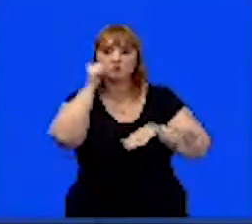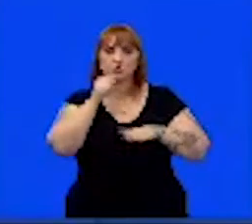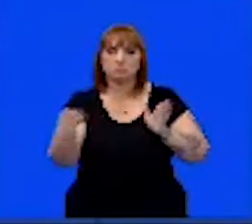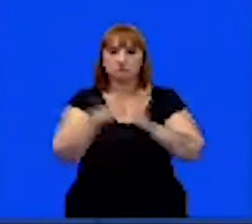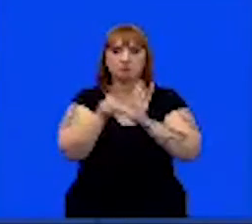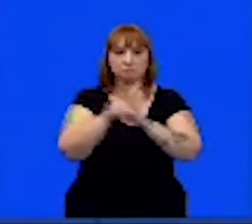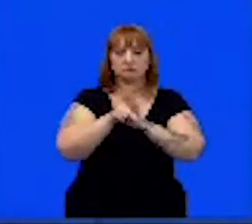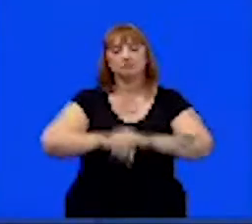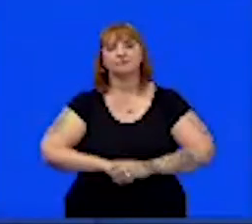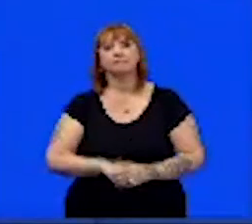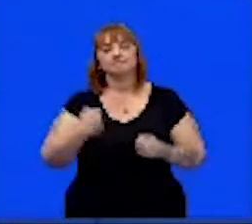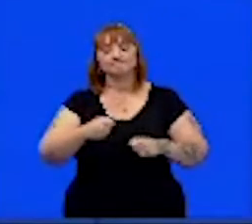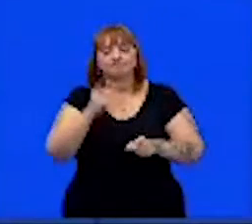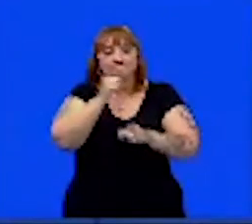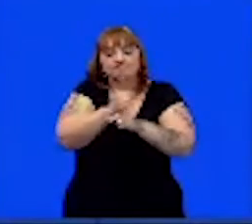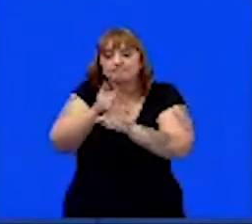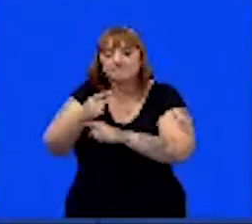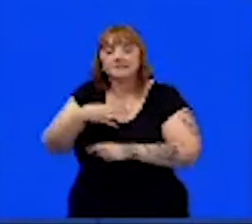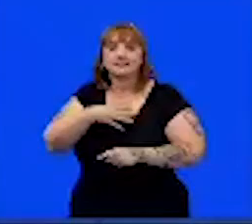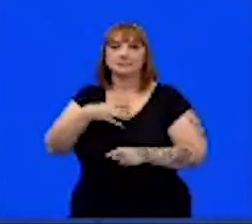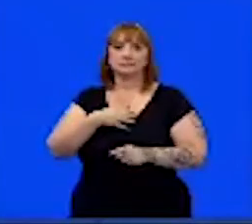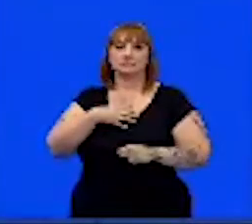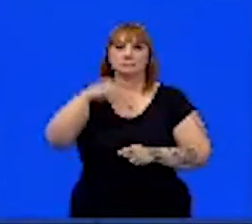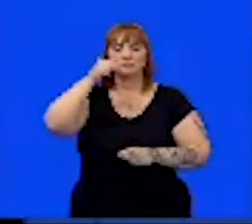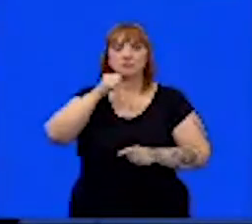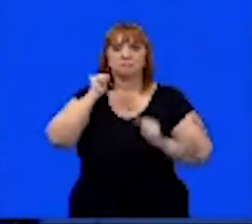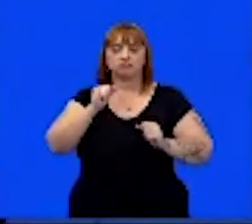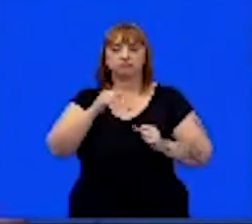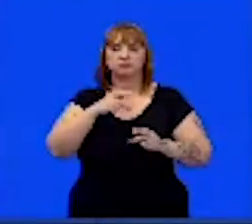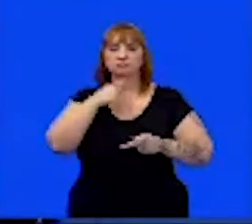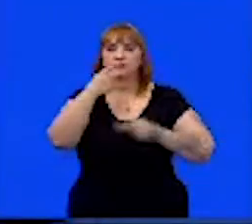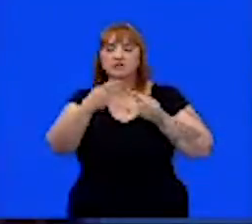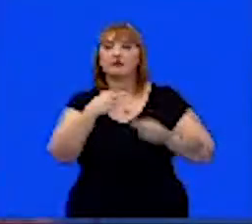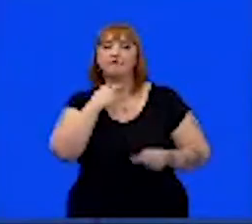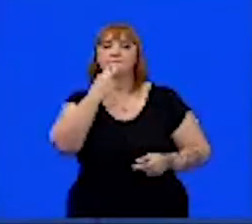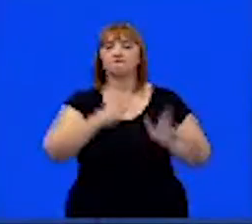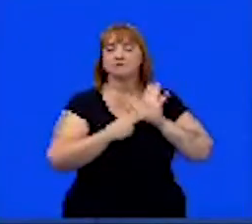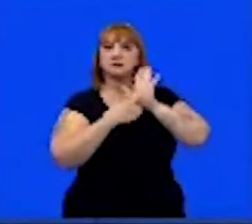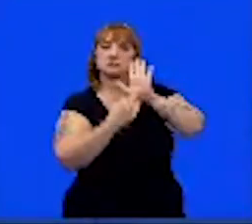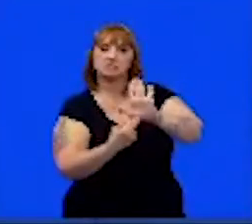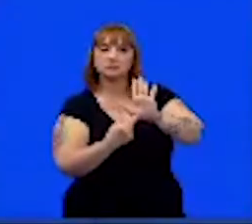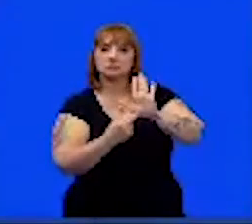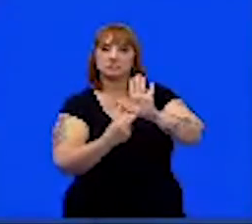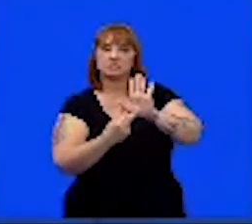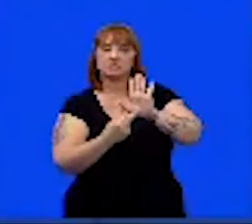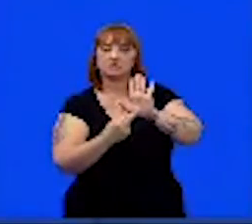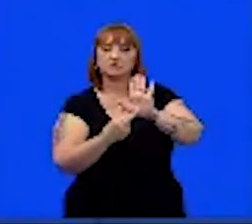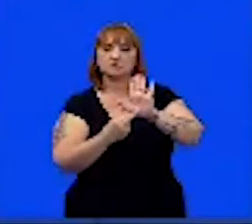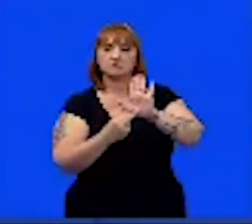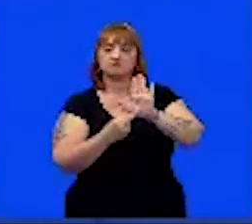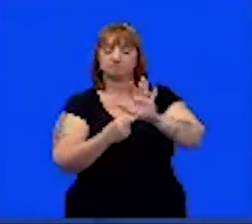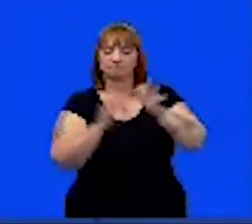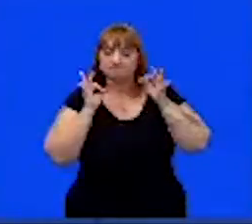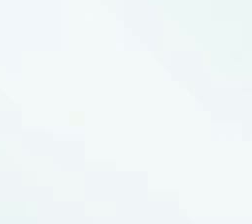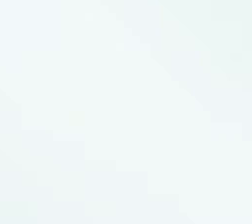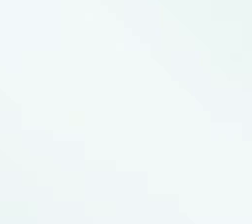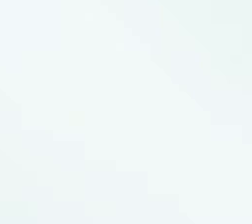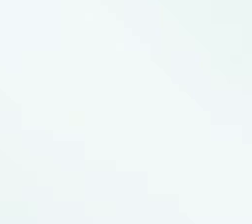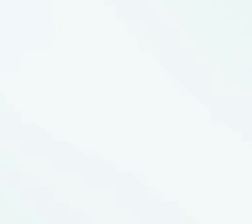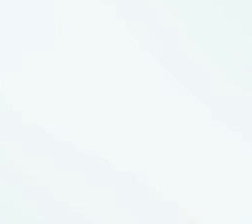É preciso, então, encontrar meios para que as mulheres possam falar, terem voz e a participação delas seja